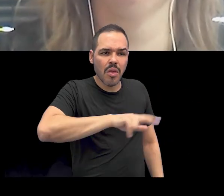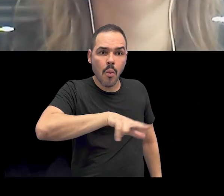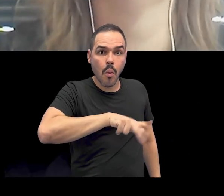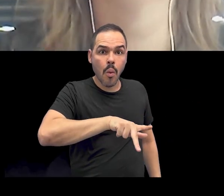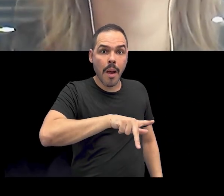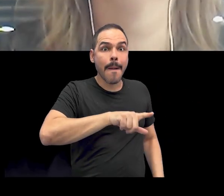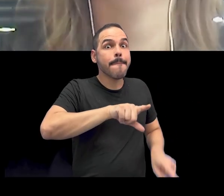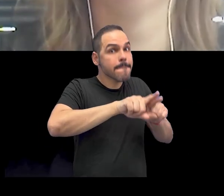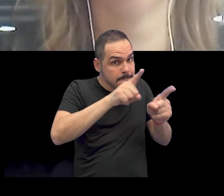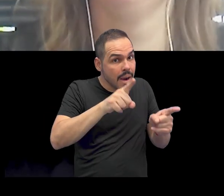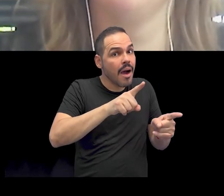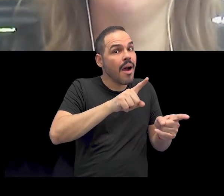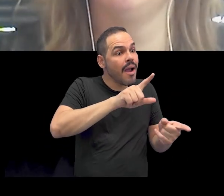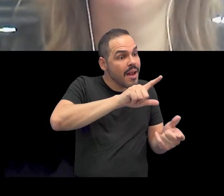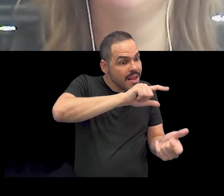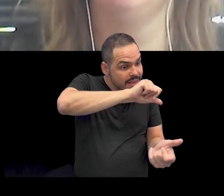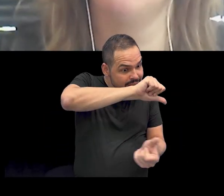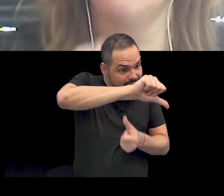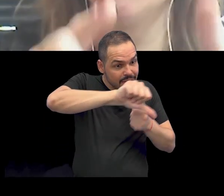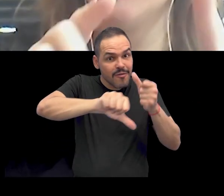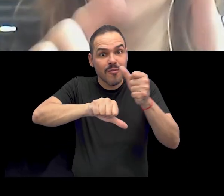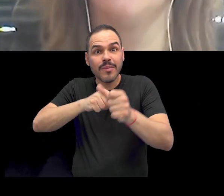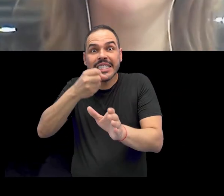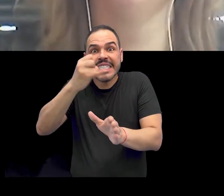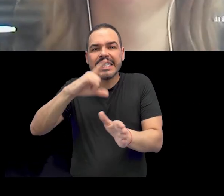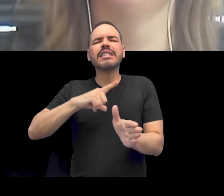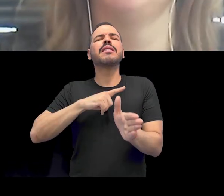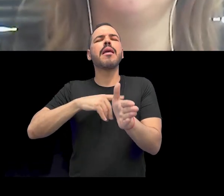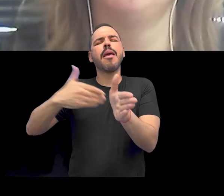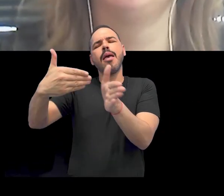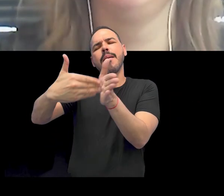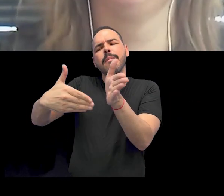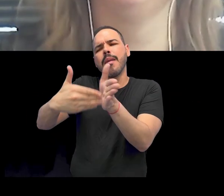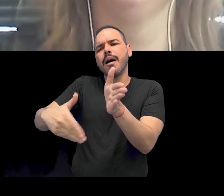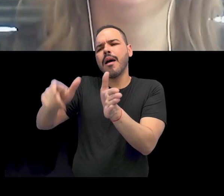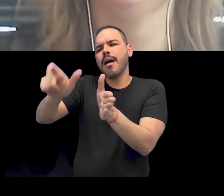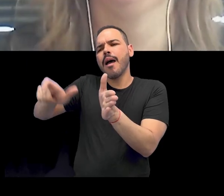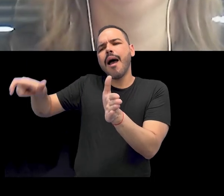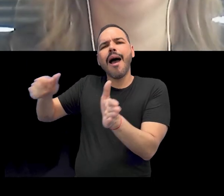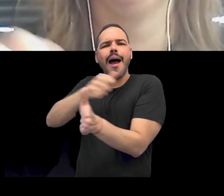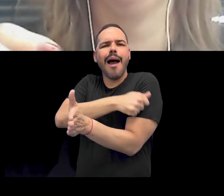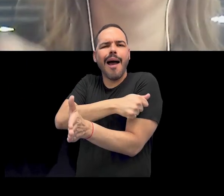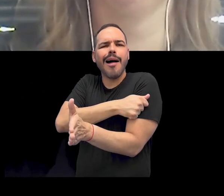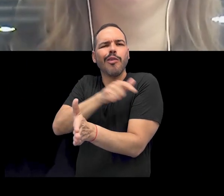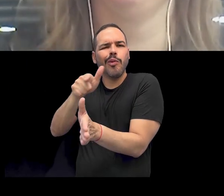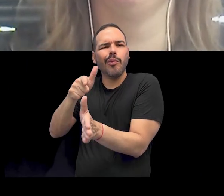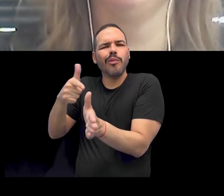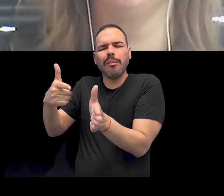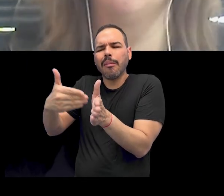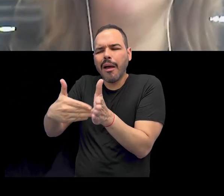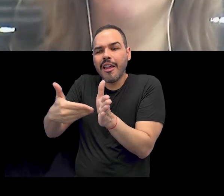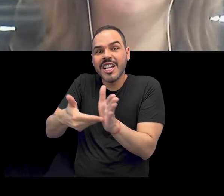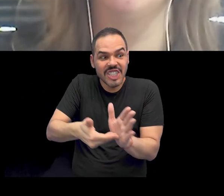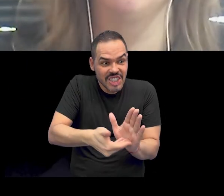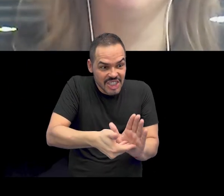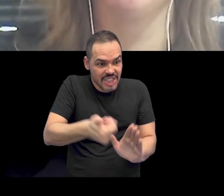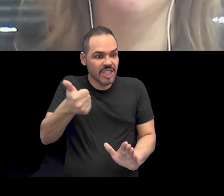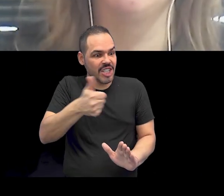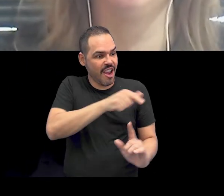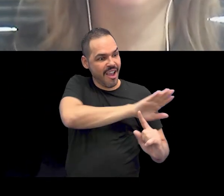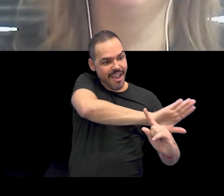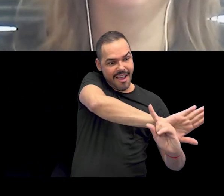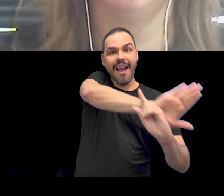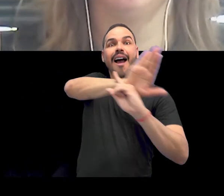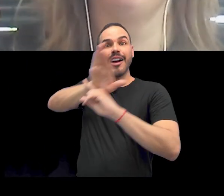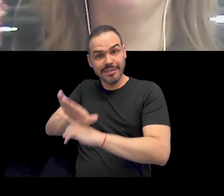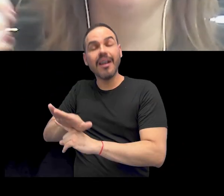esse recurso, quando remove a barreira específica daquele aluno, né? Então, se direciona novamente ao